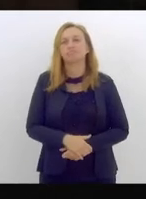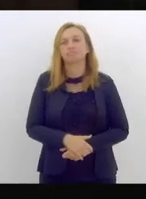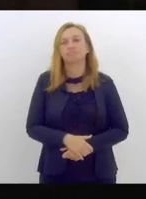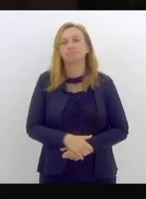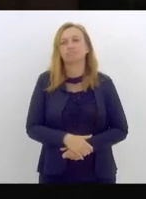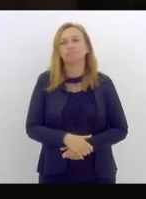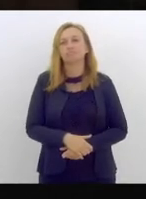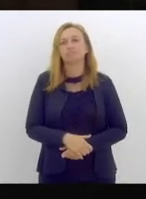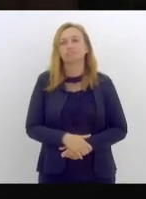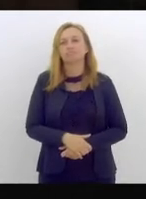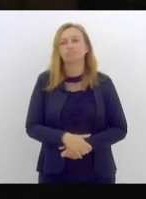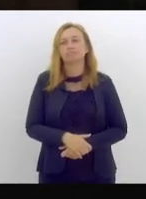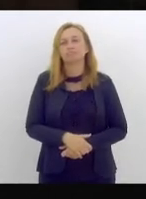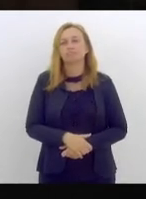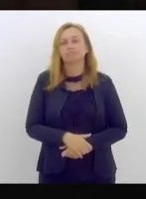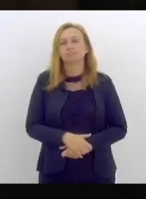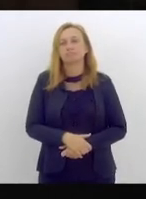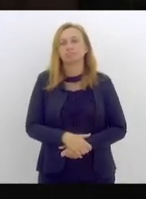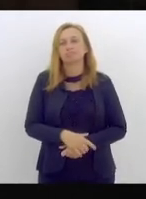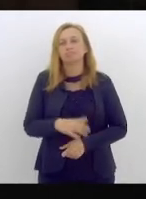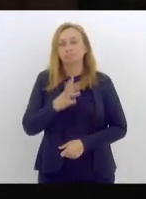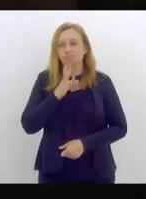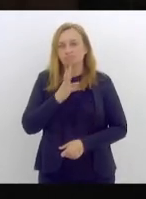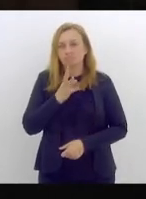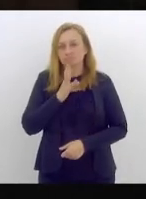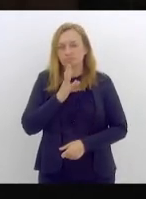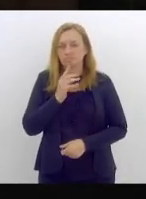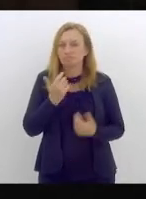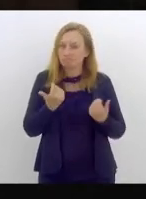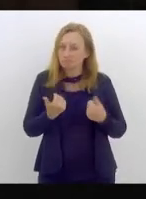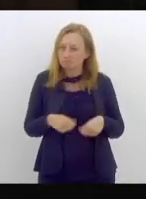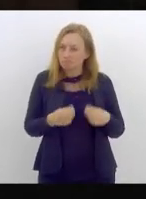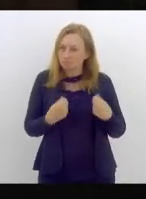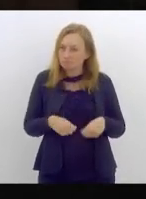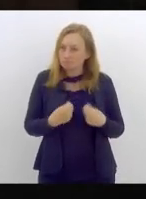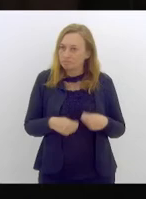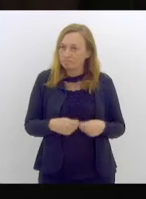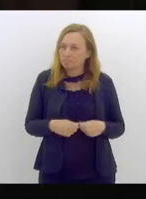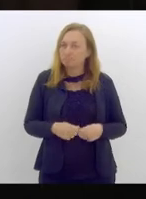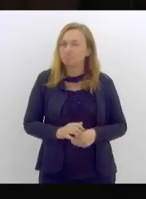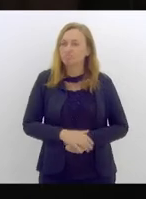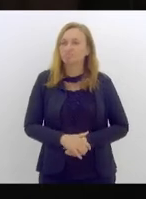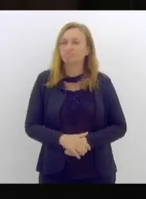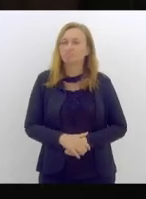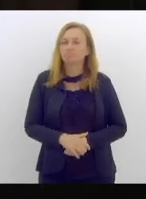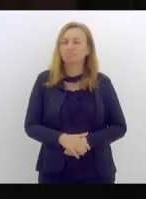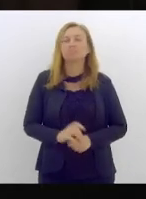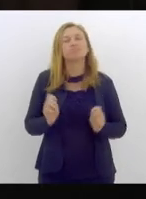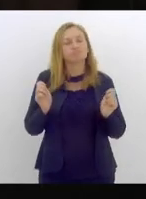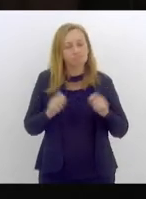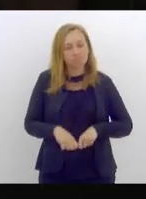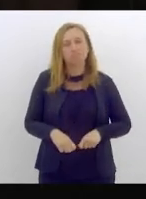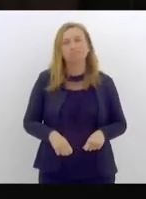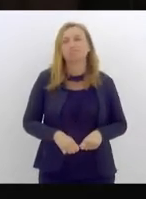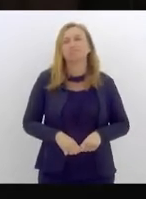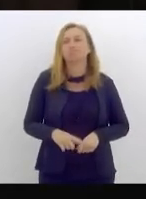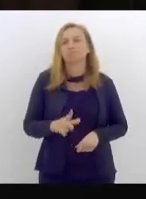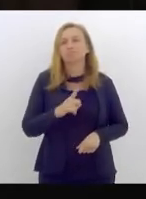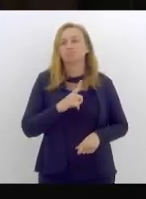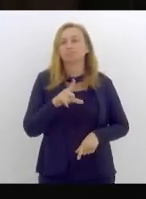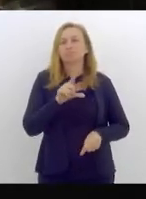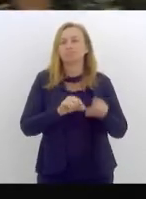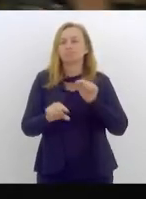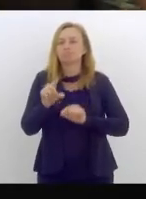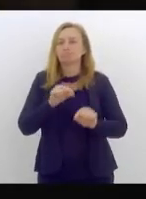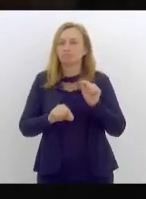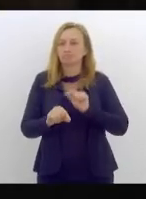você ter o conhecimento necessário ligue que lhe desse a possibilidade de